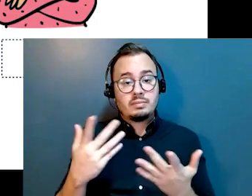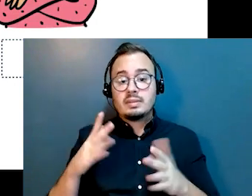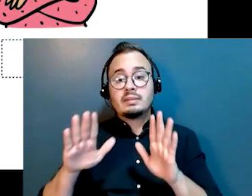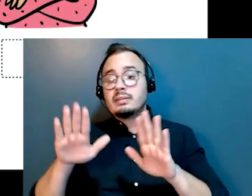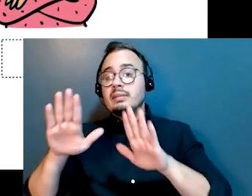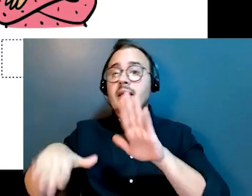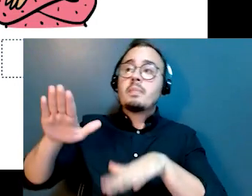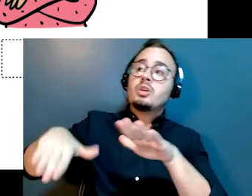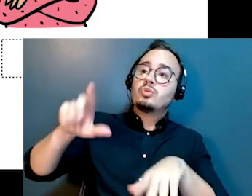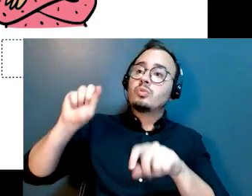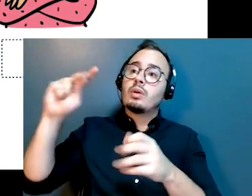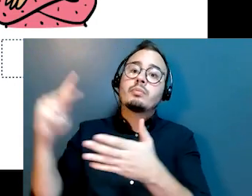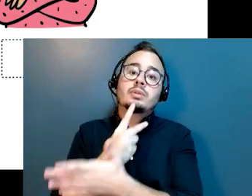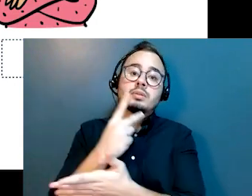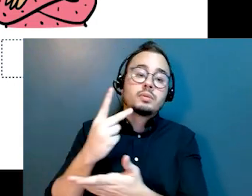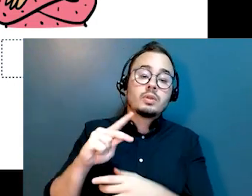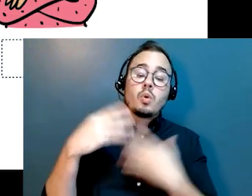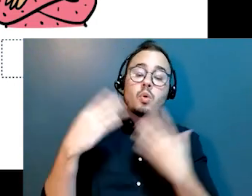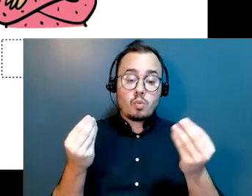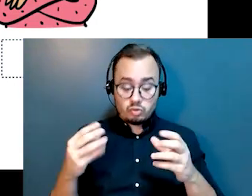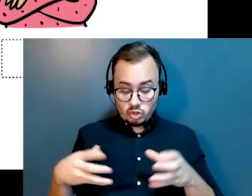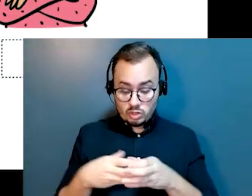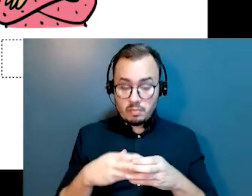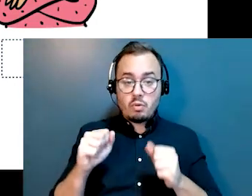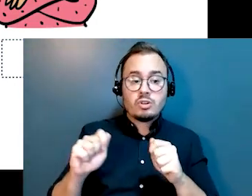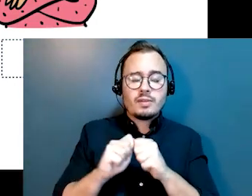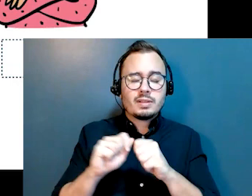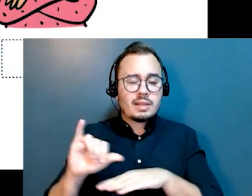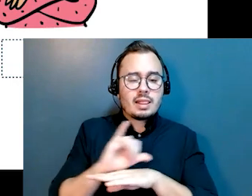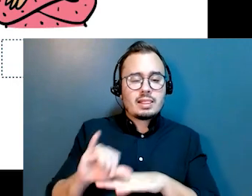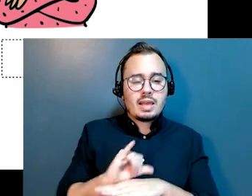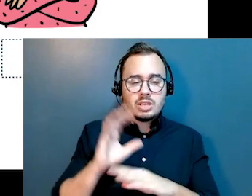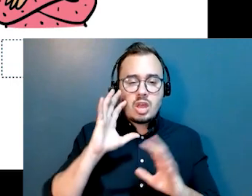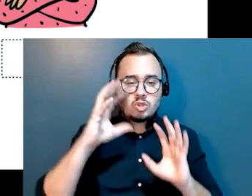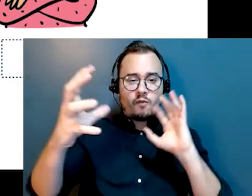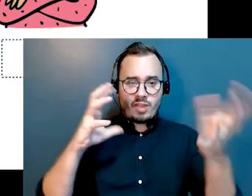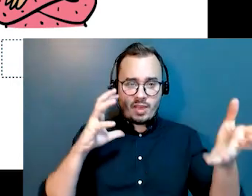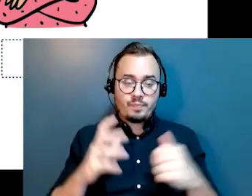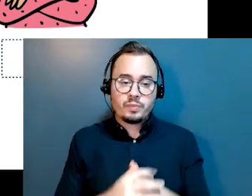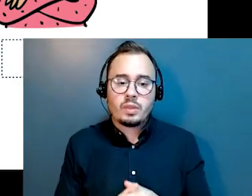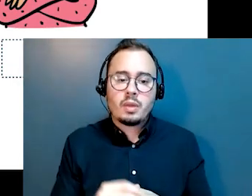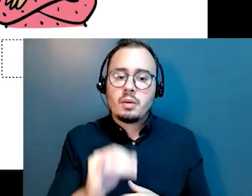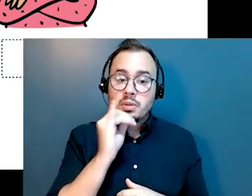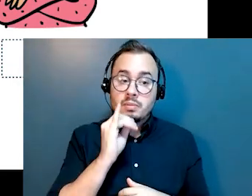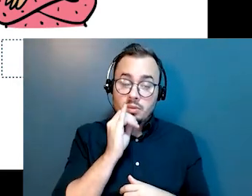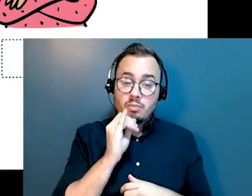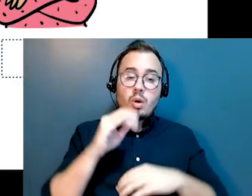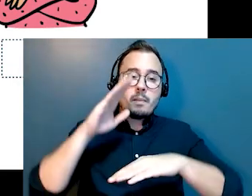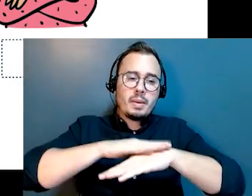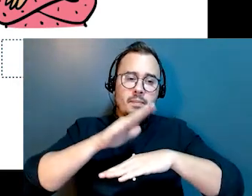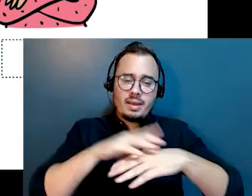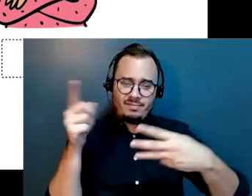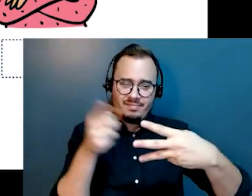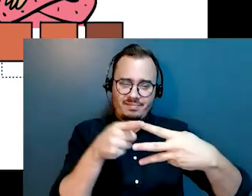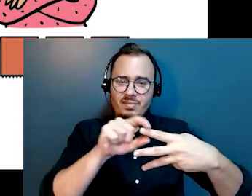time lidaria com isso, né? No primeiro momento, a Ana puxa as atividades Android, a Ingrid as de